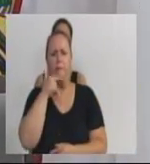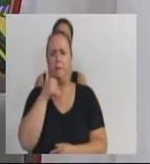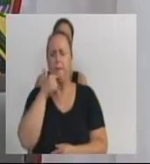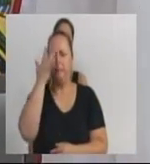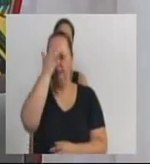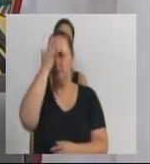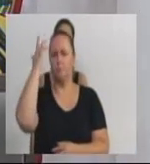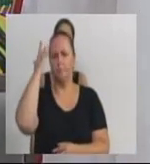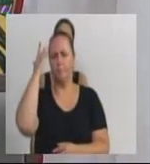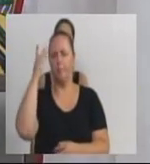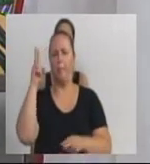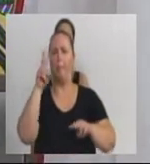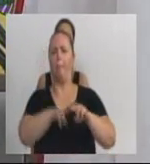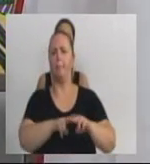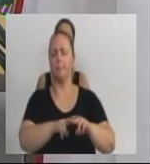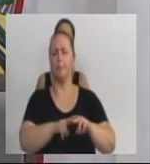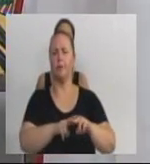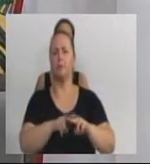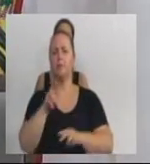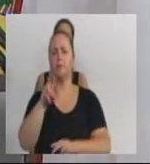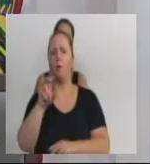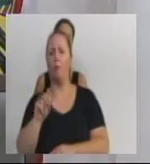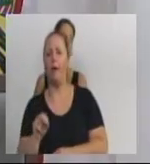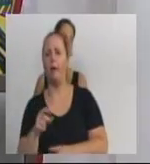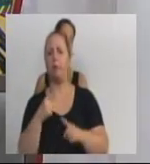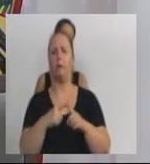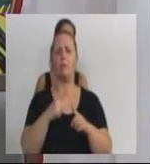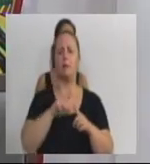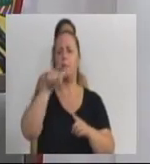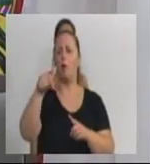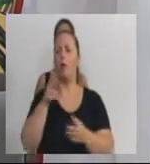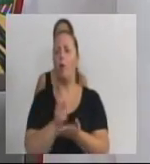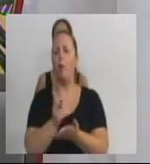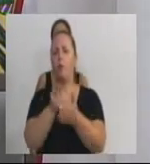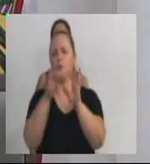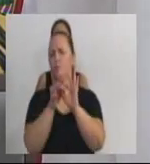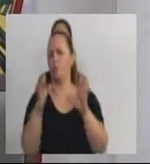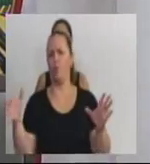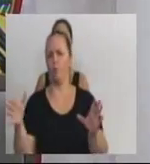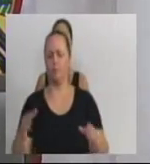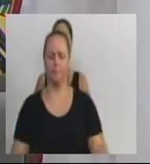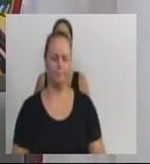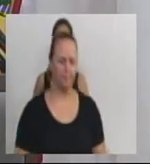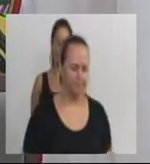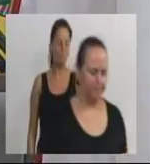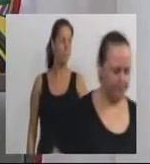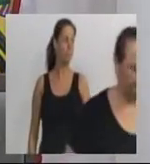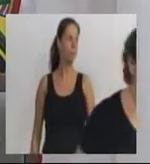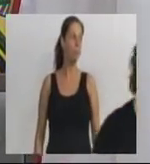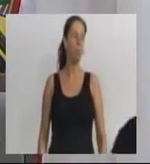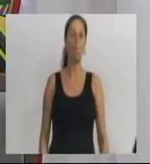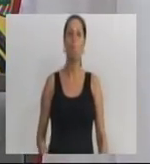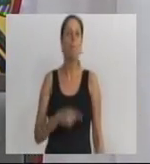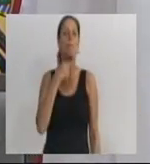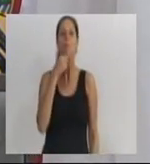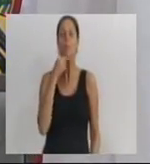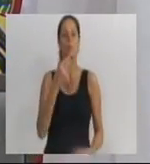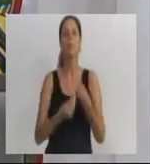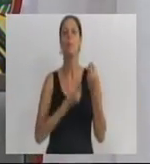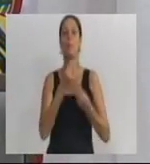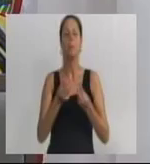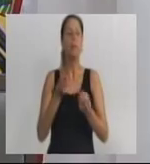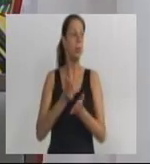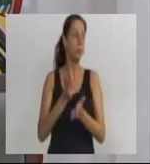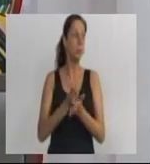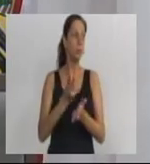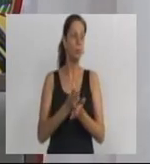ser detida 50 e tantas vezes roubando e continuar solta. Não dá. Então não tem como nós conseguirmos continuar